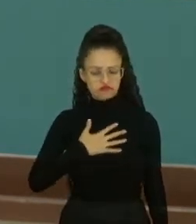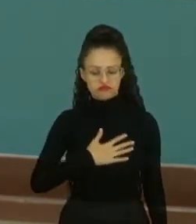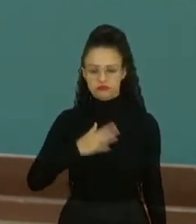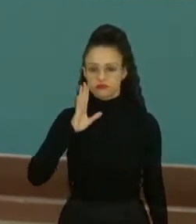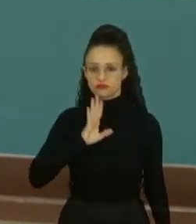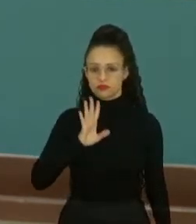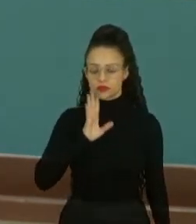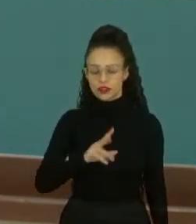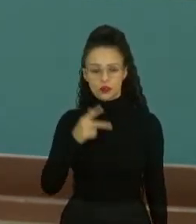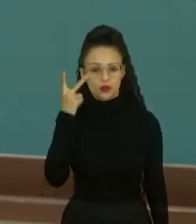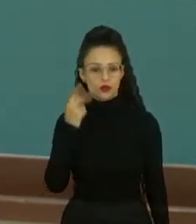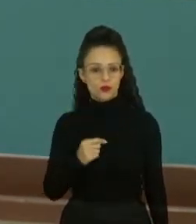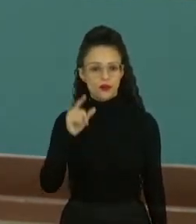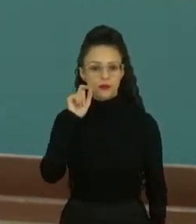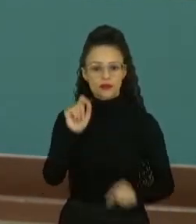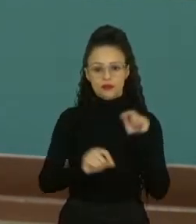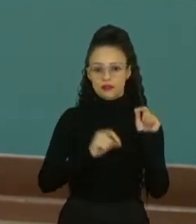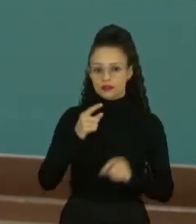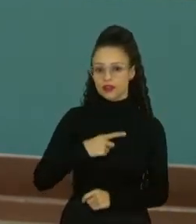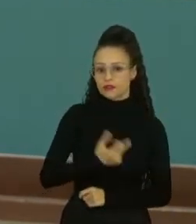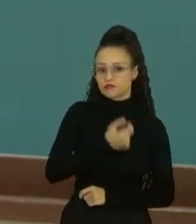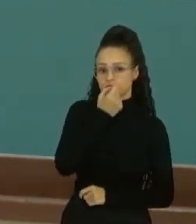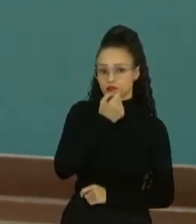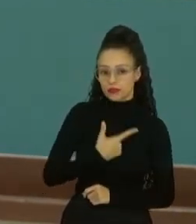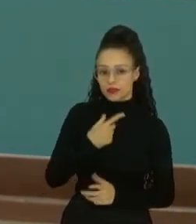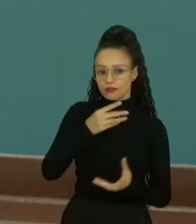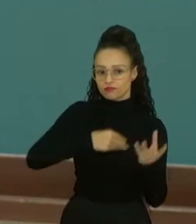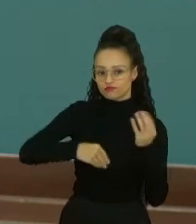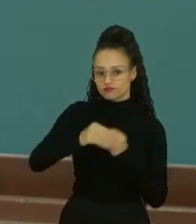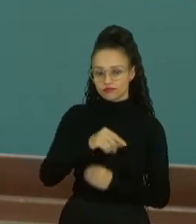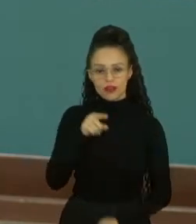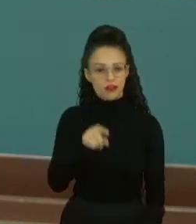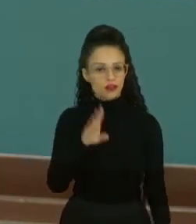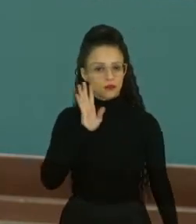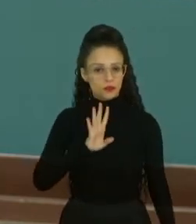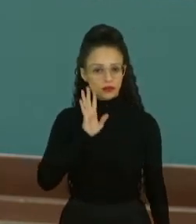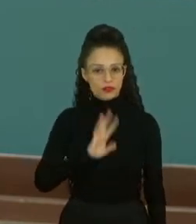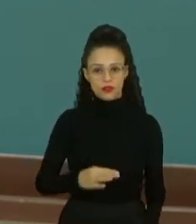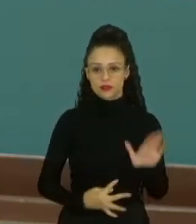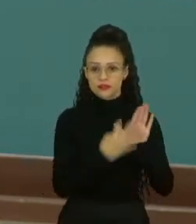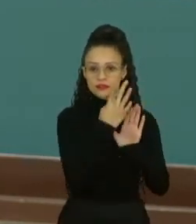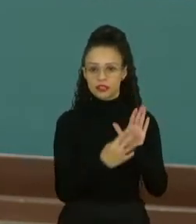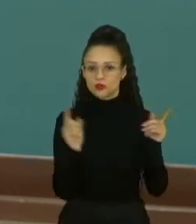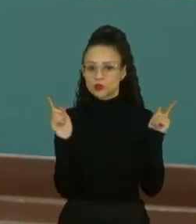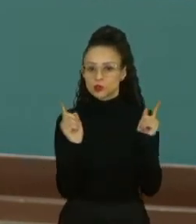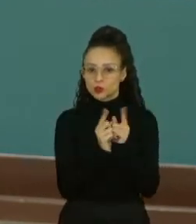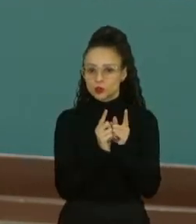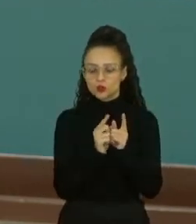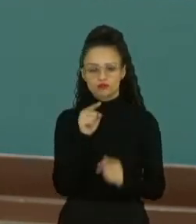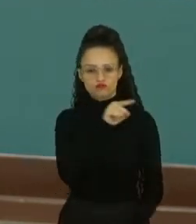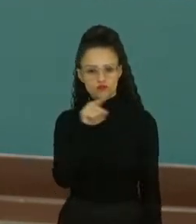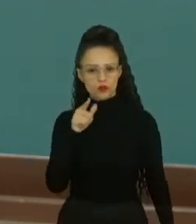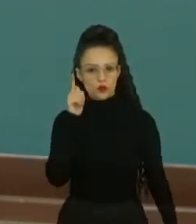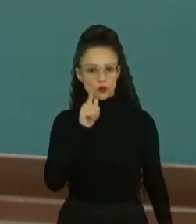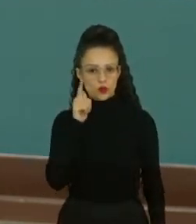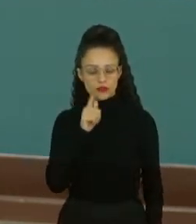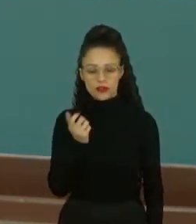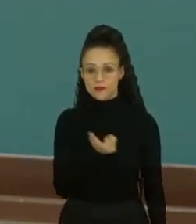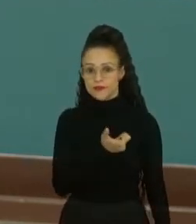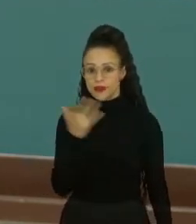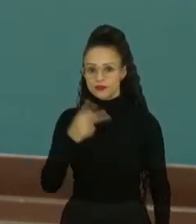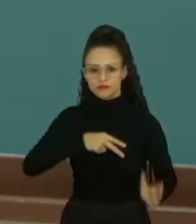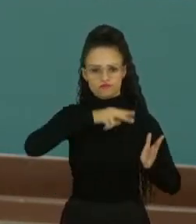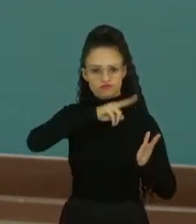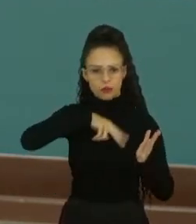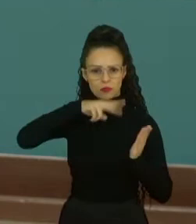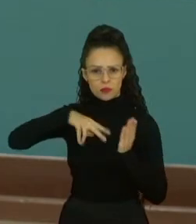Geralmente tem o componente do humor ali, então é muito legal. São textos curtos, então você lê várias crônicas